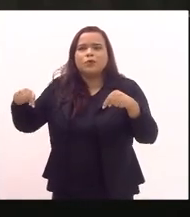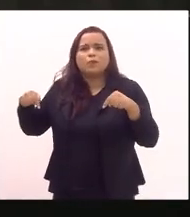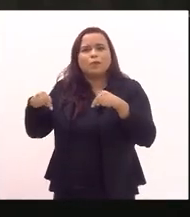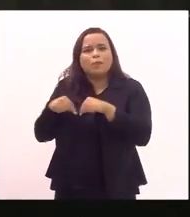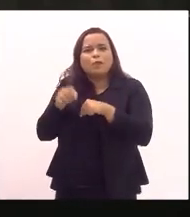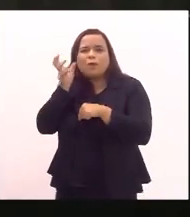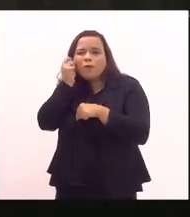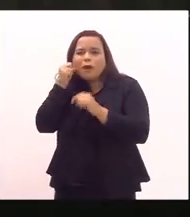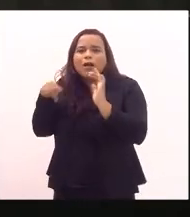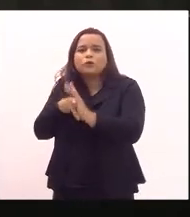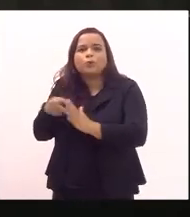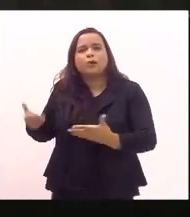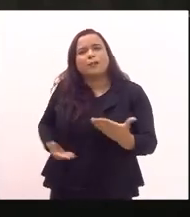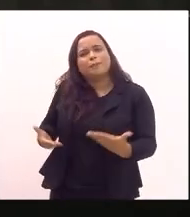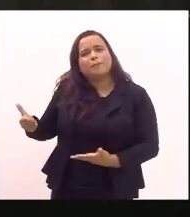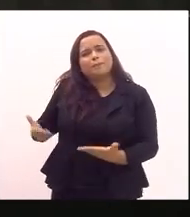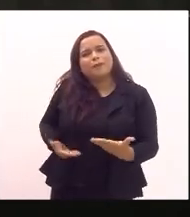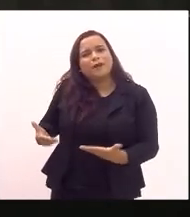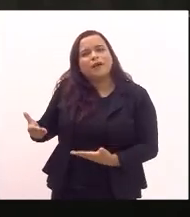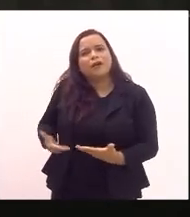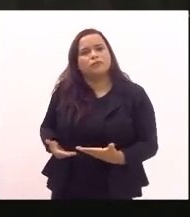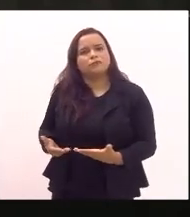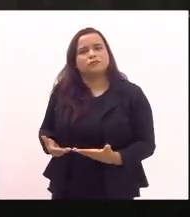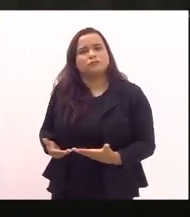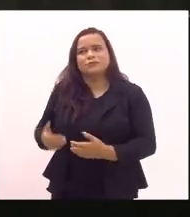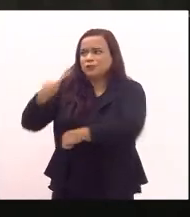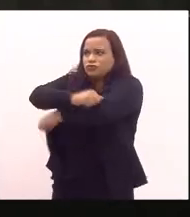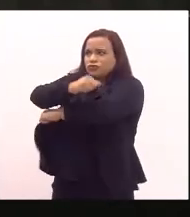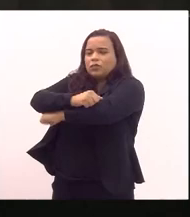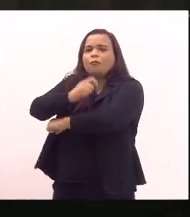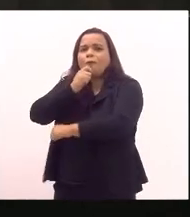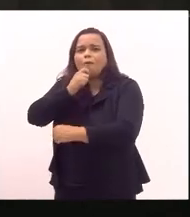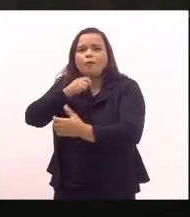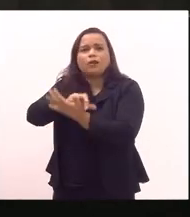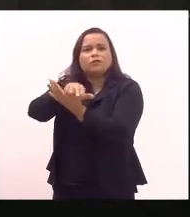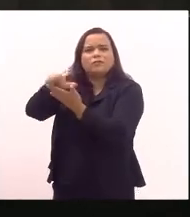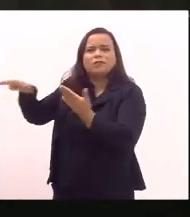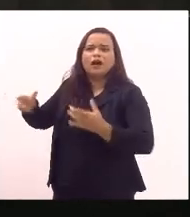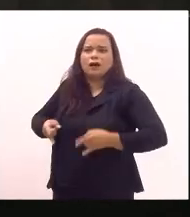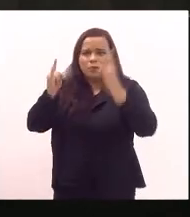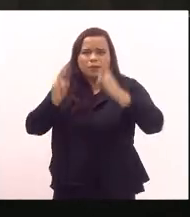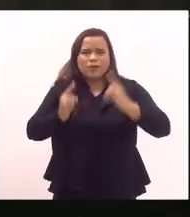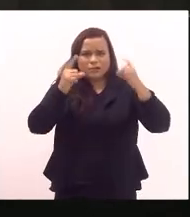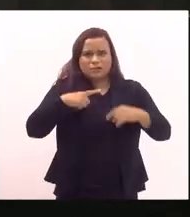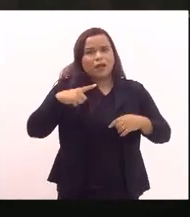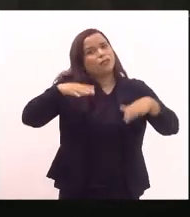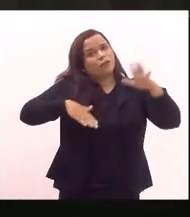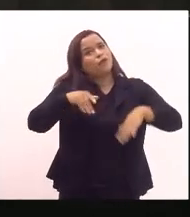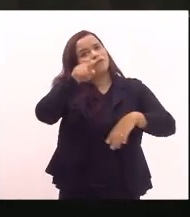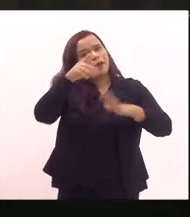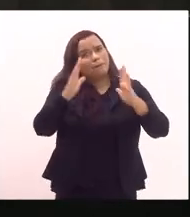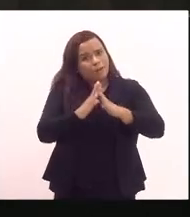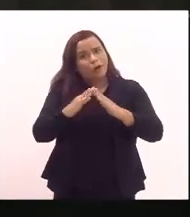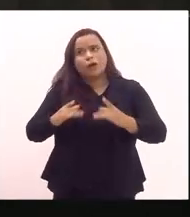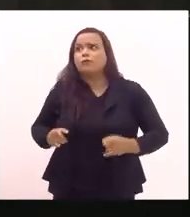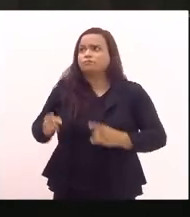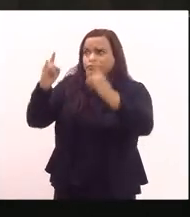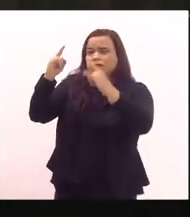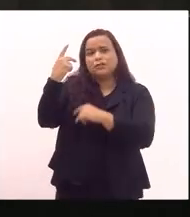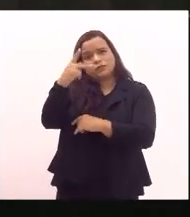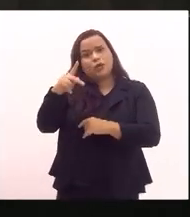a micro Senzala sem janela em diversos apartamentos só mesmo você mora em um apartamento assim